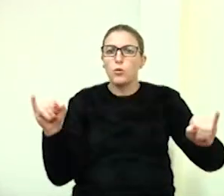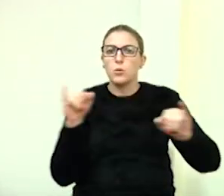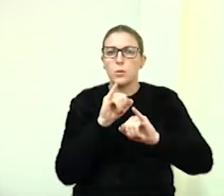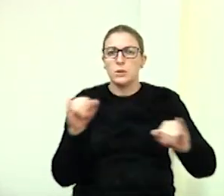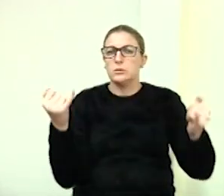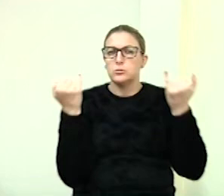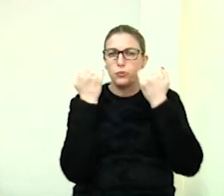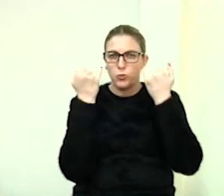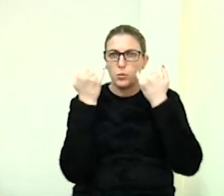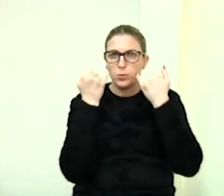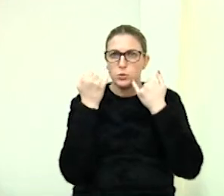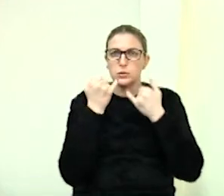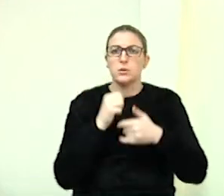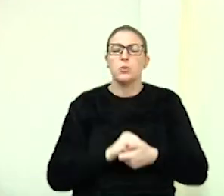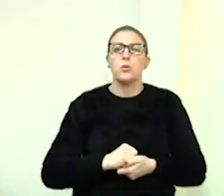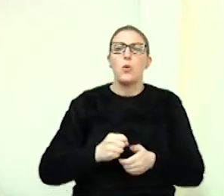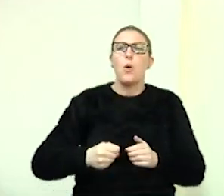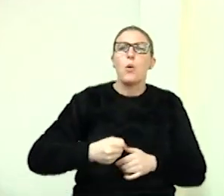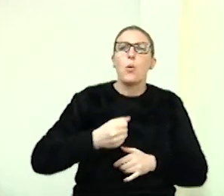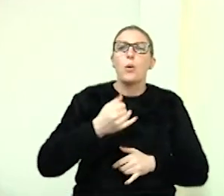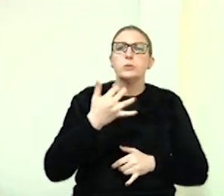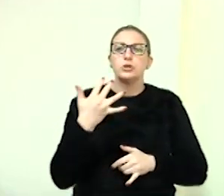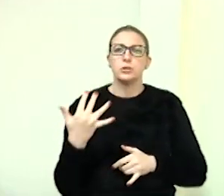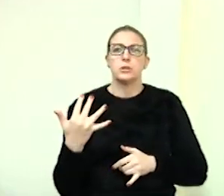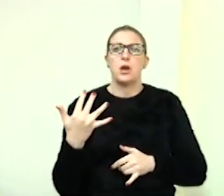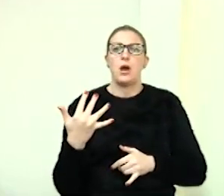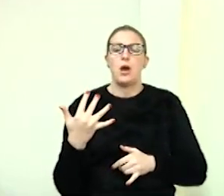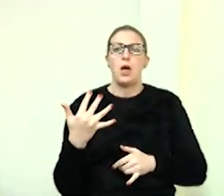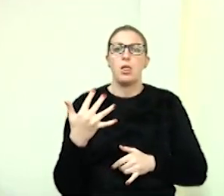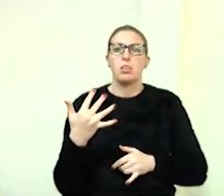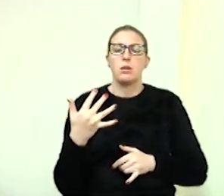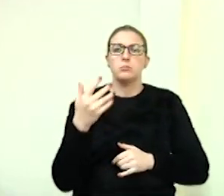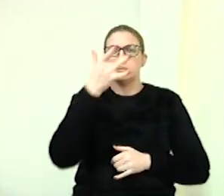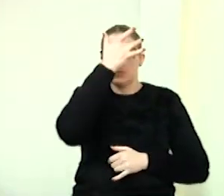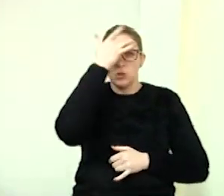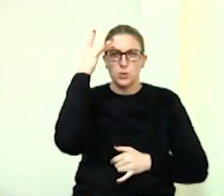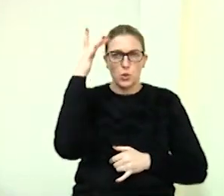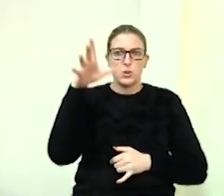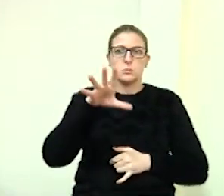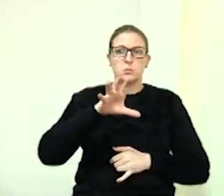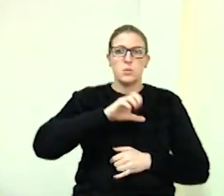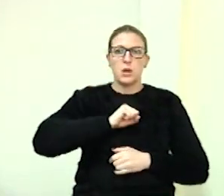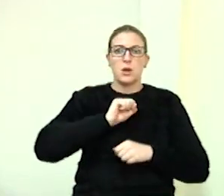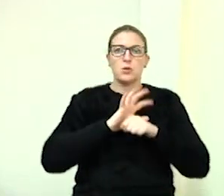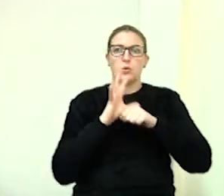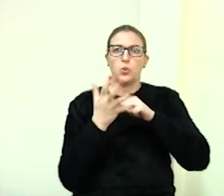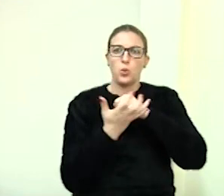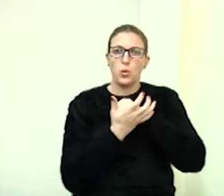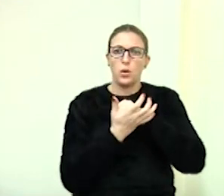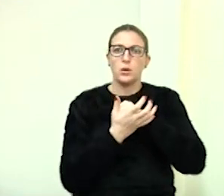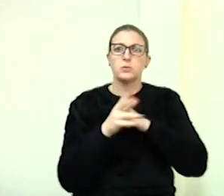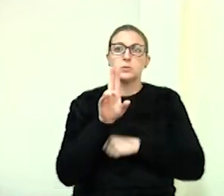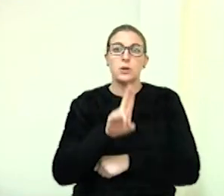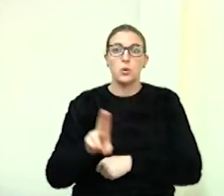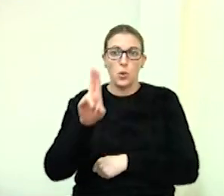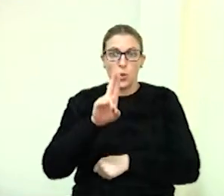o número de infecção e ocupação hospitalar tem sido dado nos finais de semana.